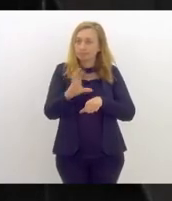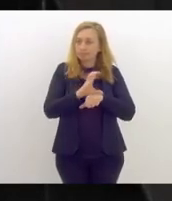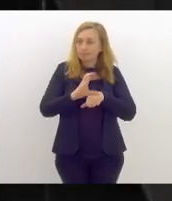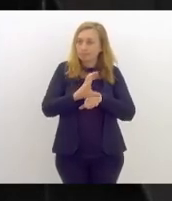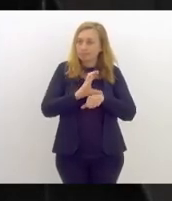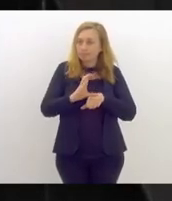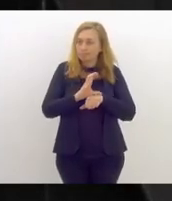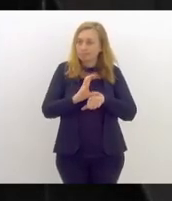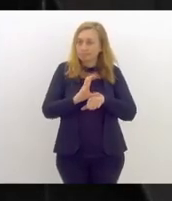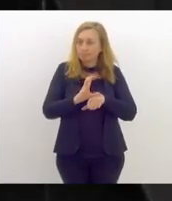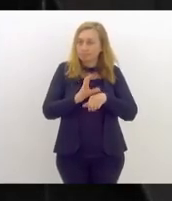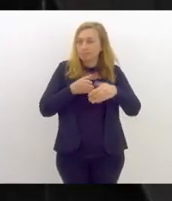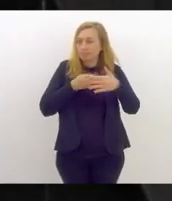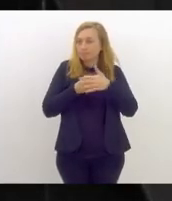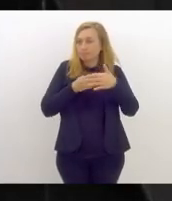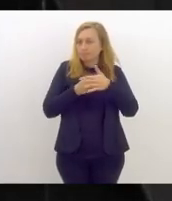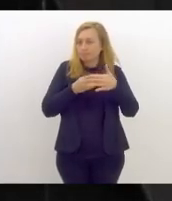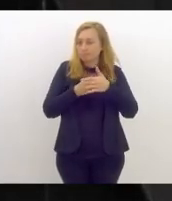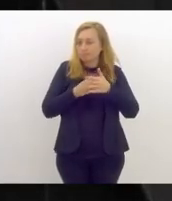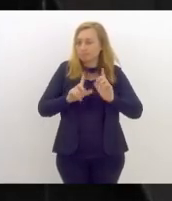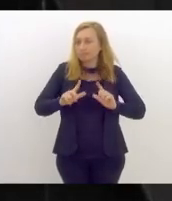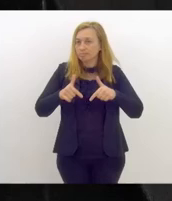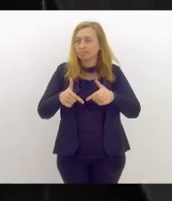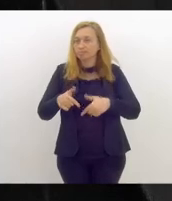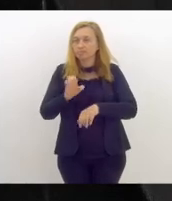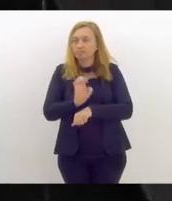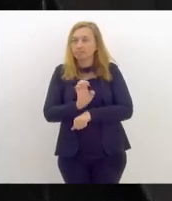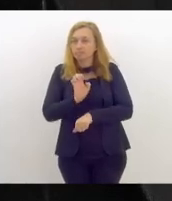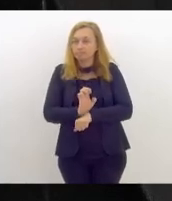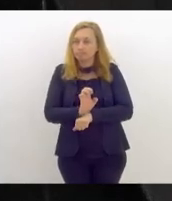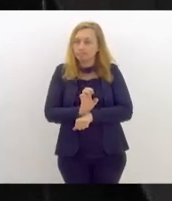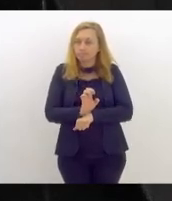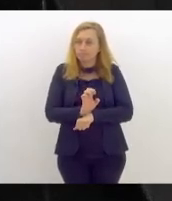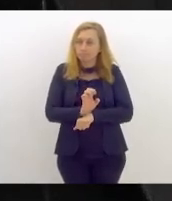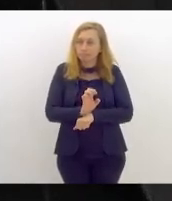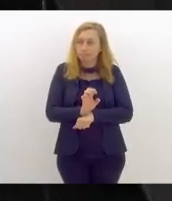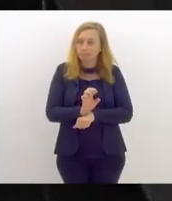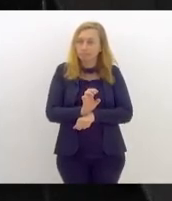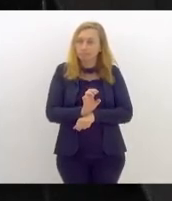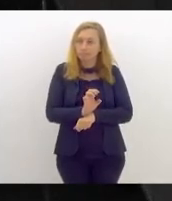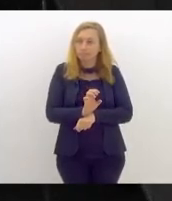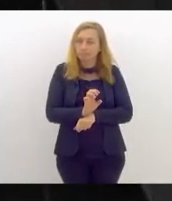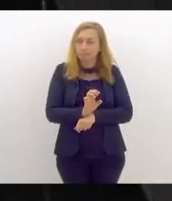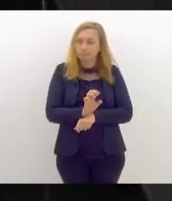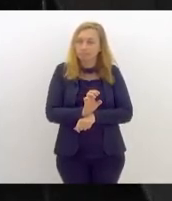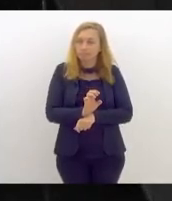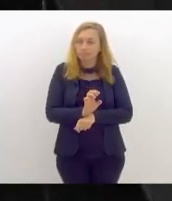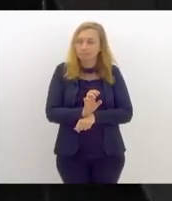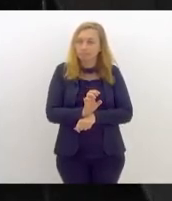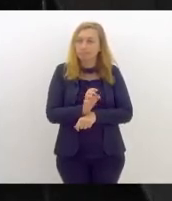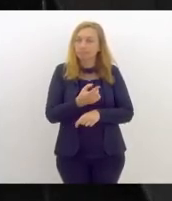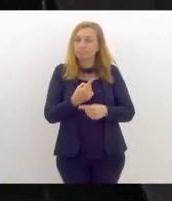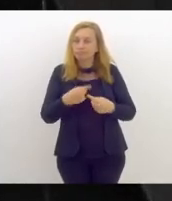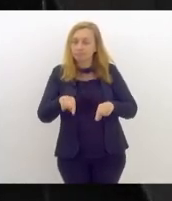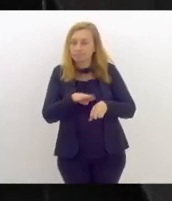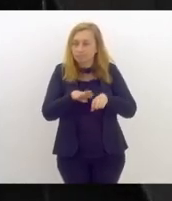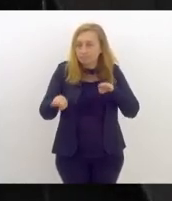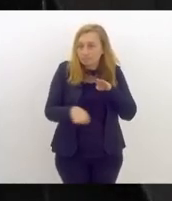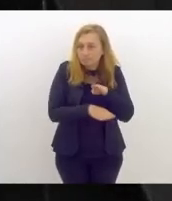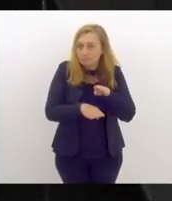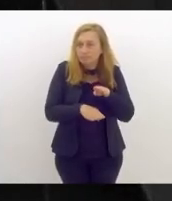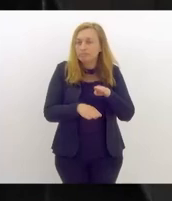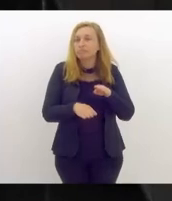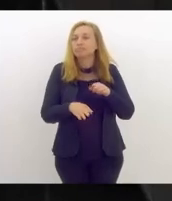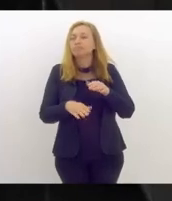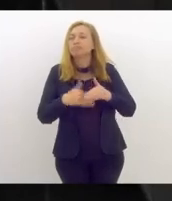este embarreiramento da atuação do estado no enfrentamento as desigualdade na agenda do